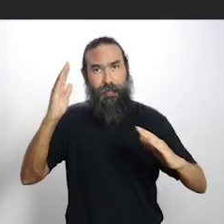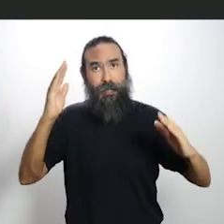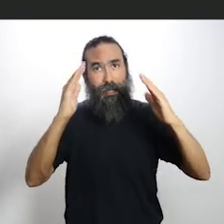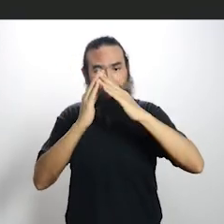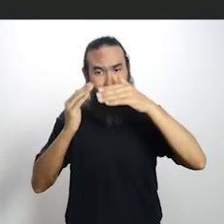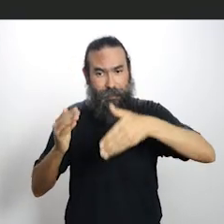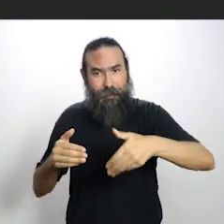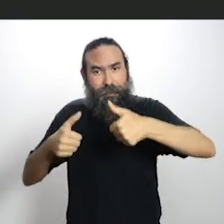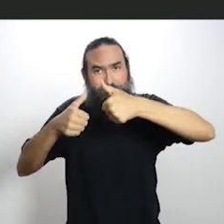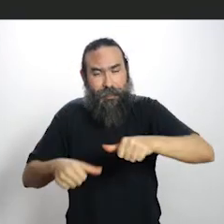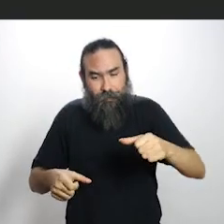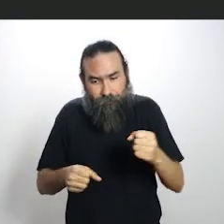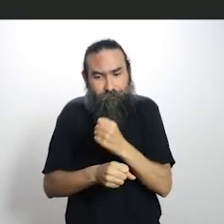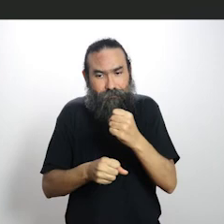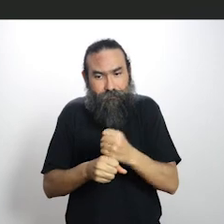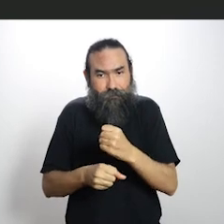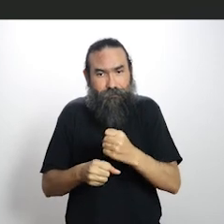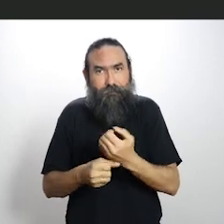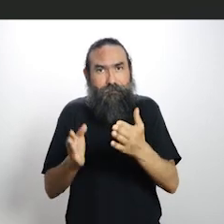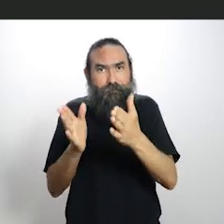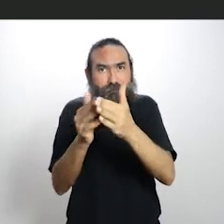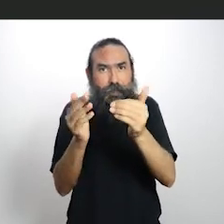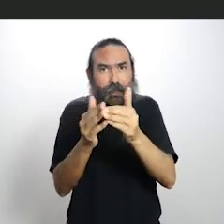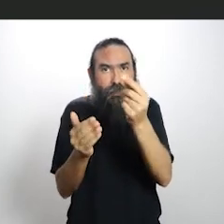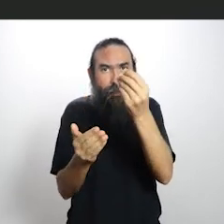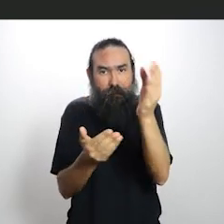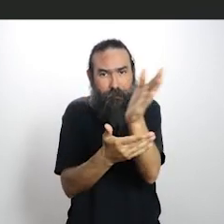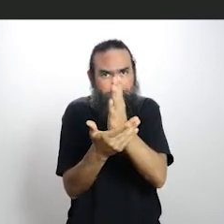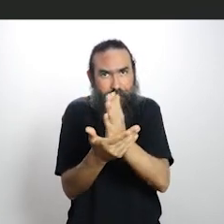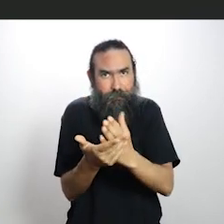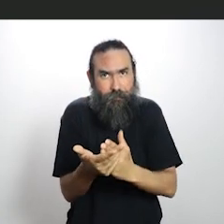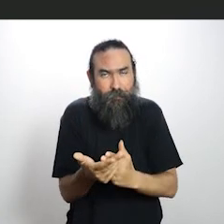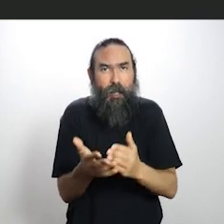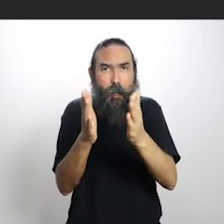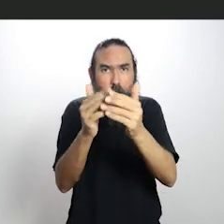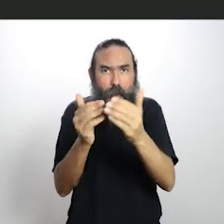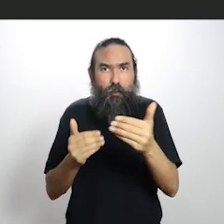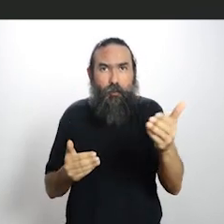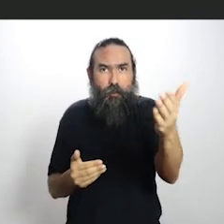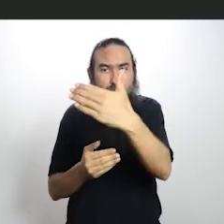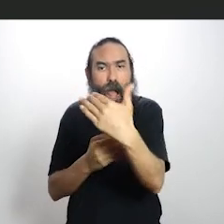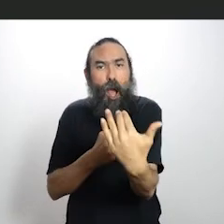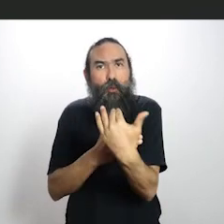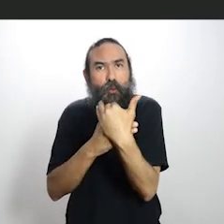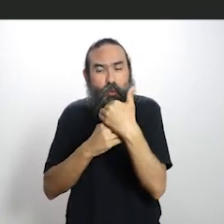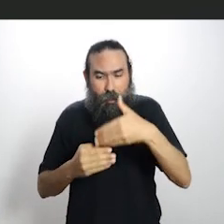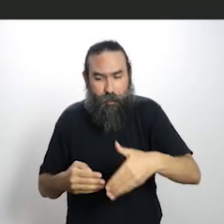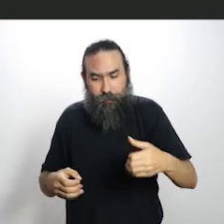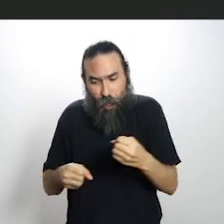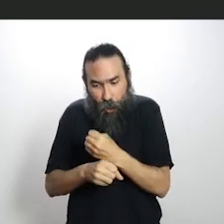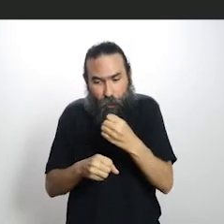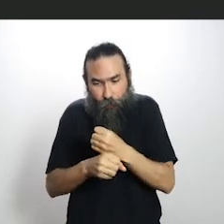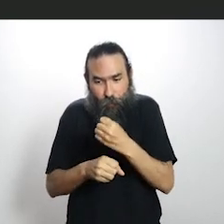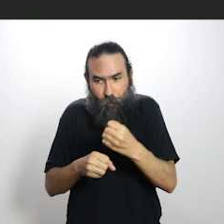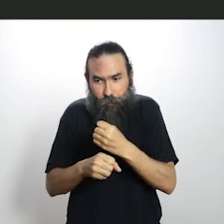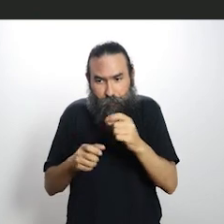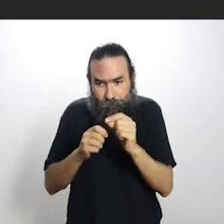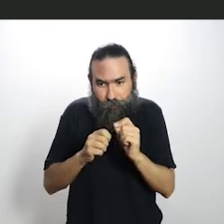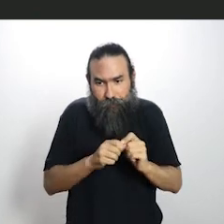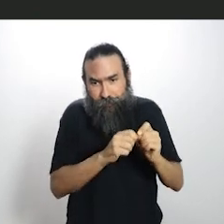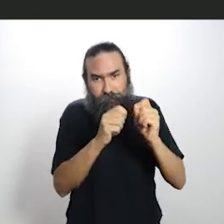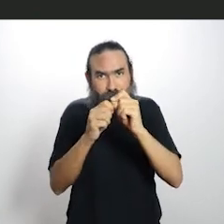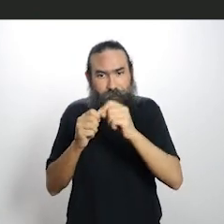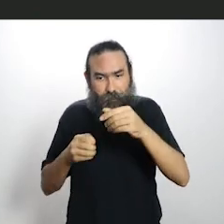na verdade é a manutenção do prédio que é tombado né a área também como patrimônio de